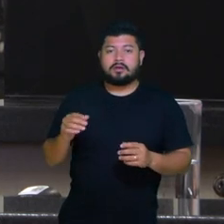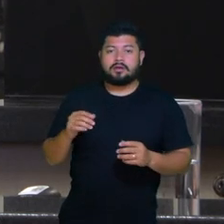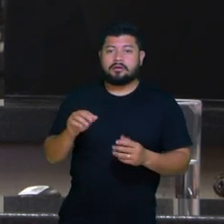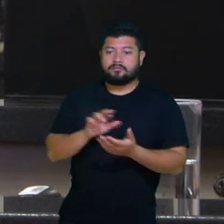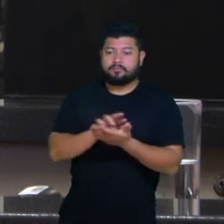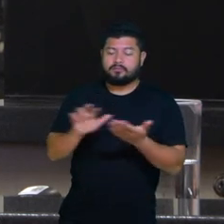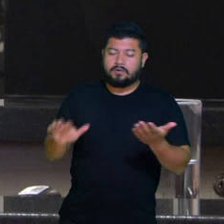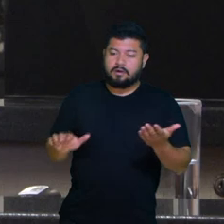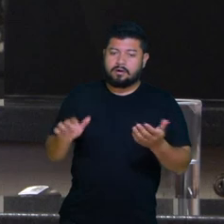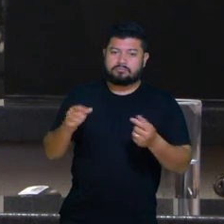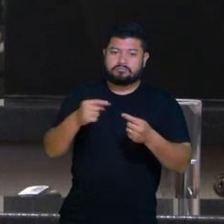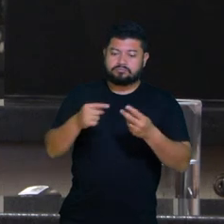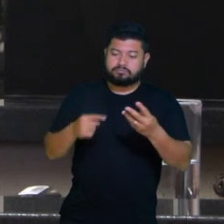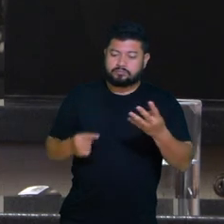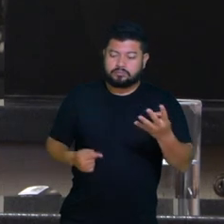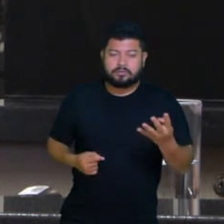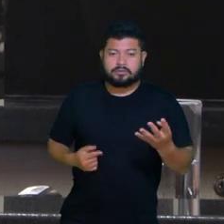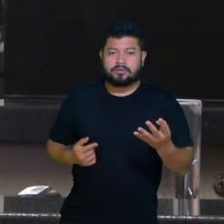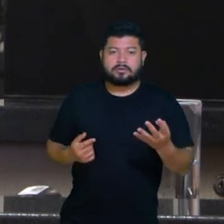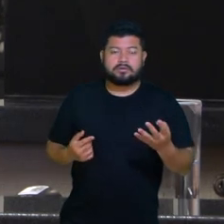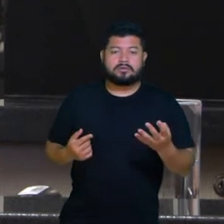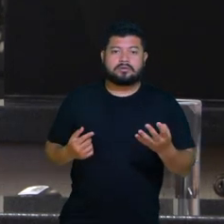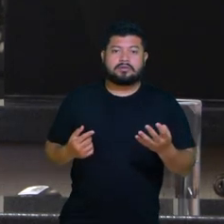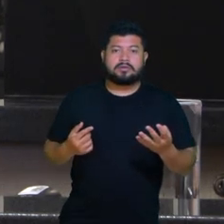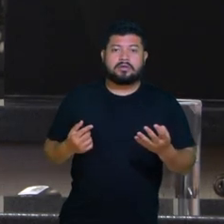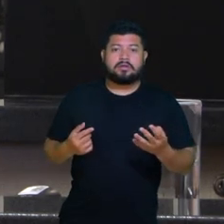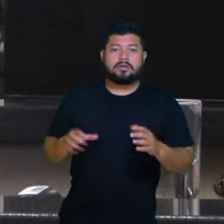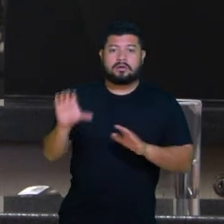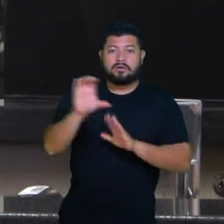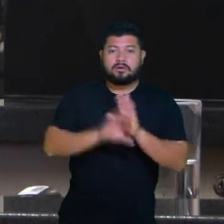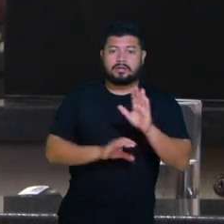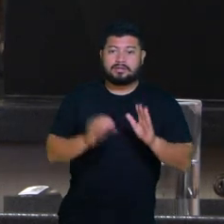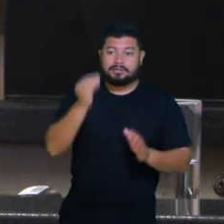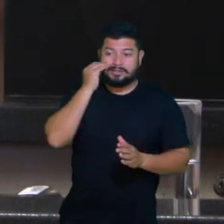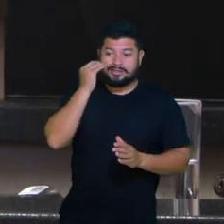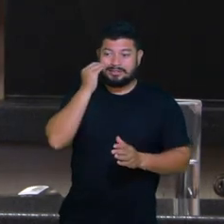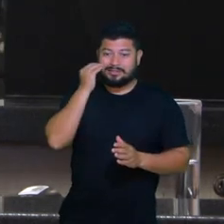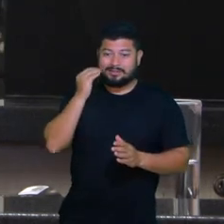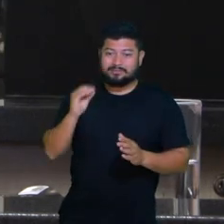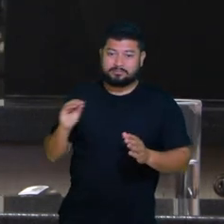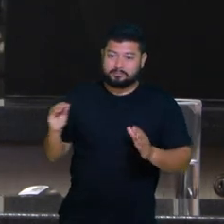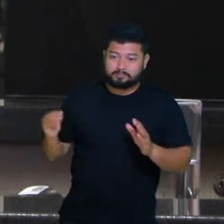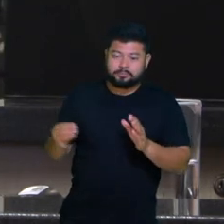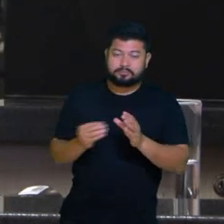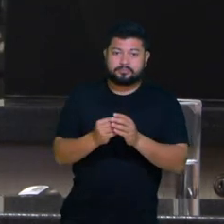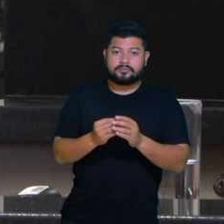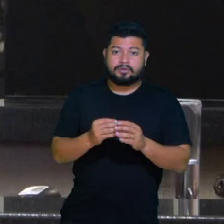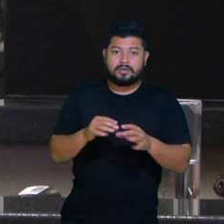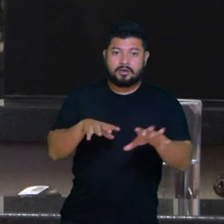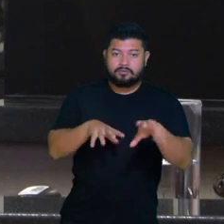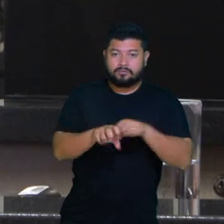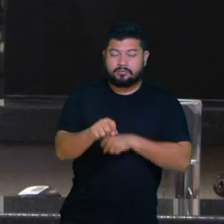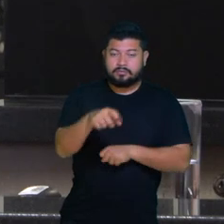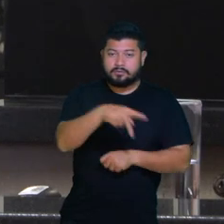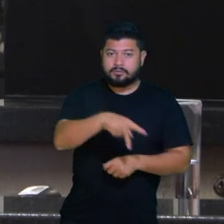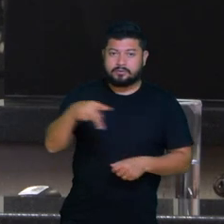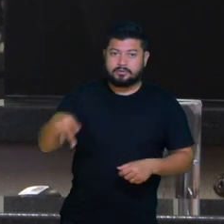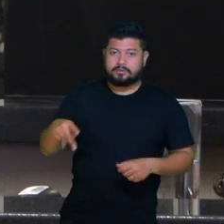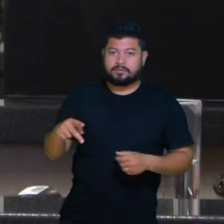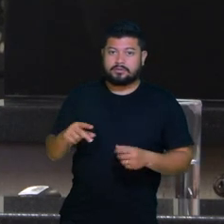nacionais Aonde se tentou enquadrar a formação de professores dentro de alguns modelos